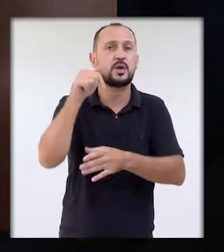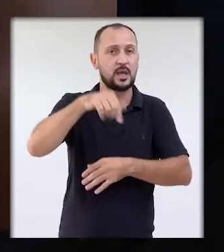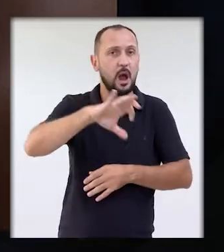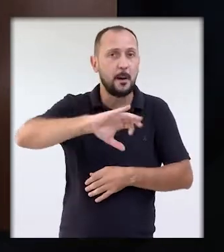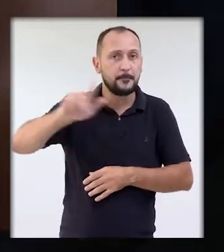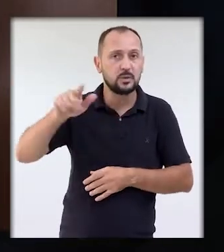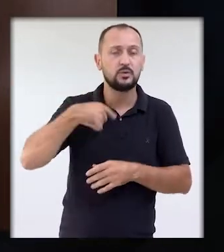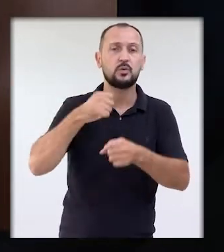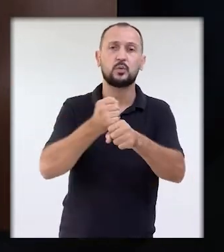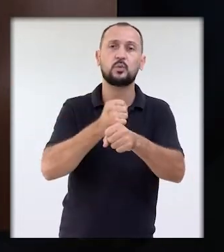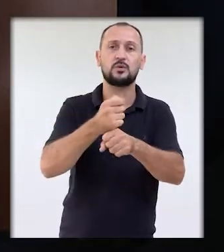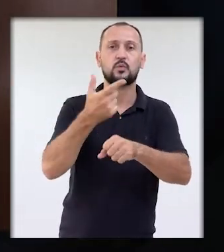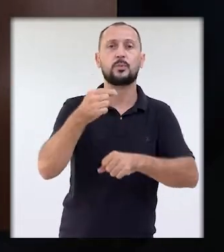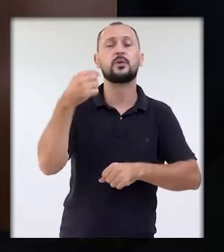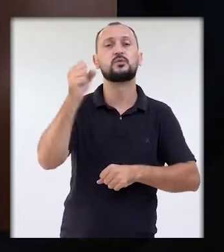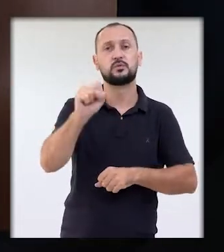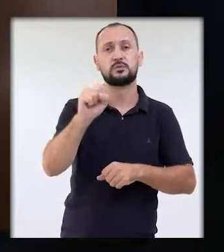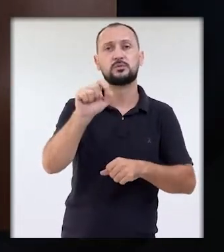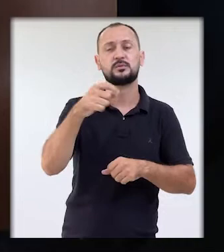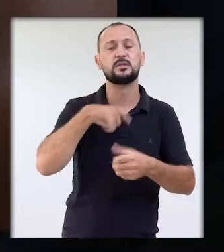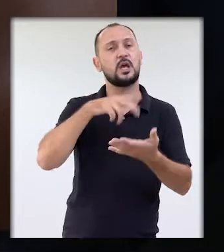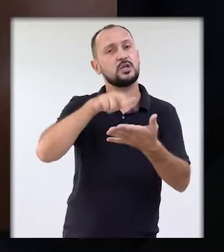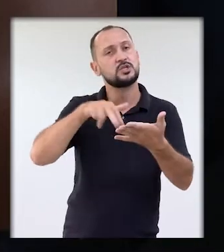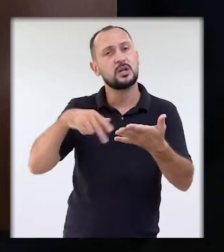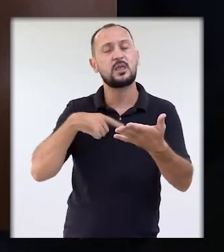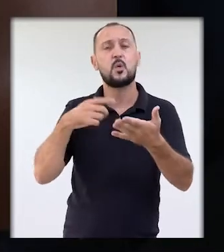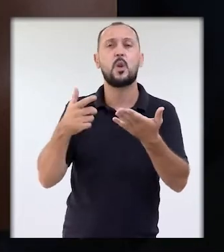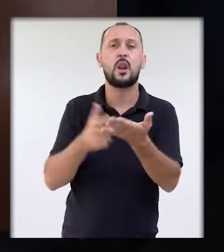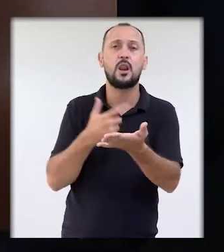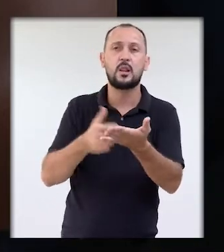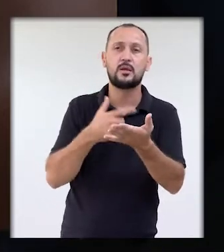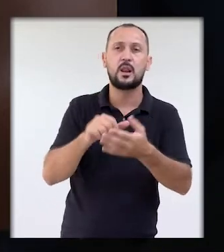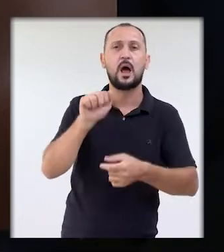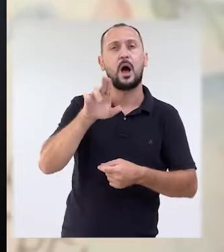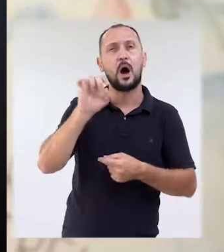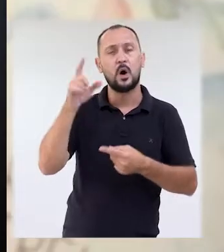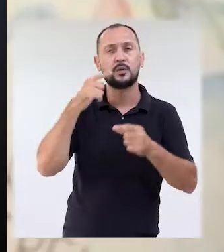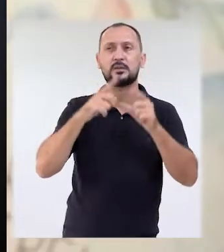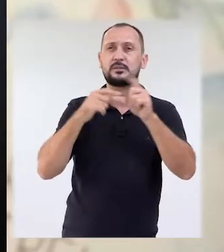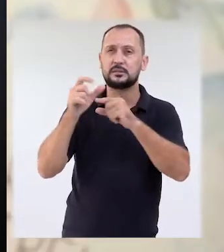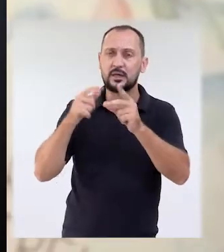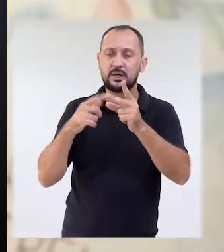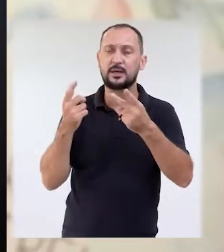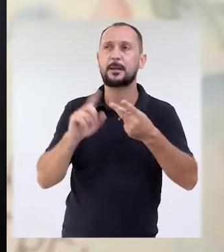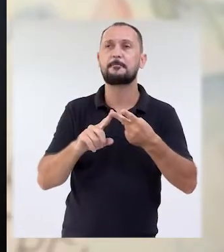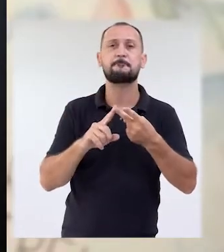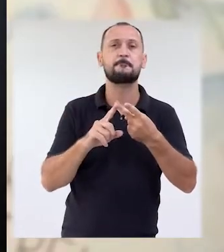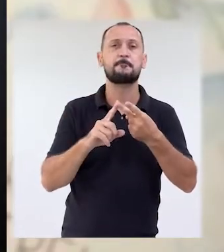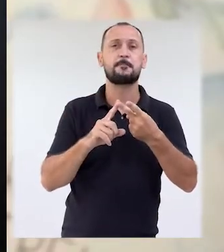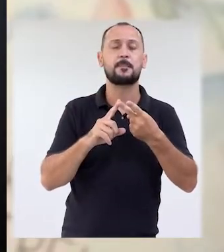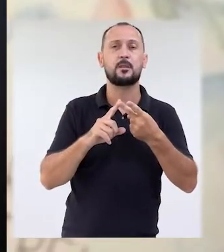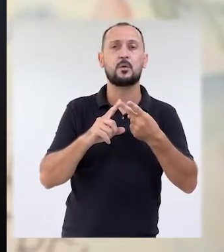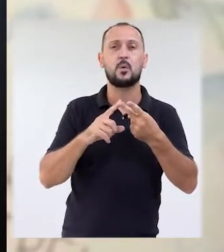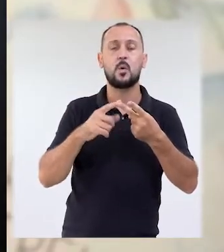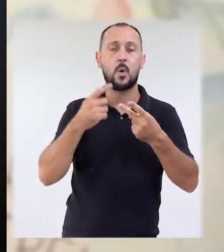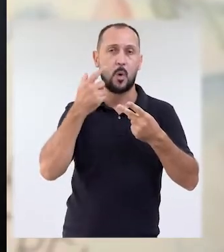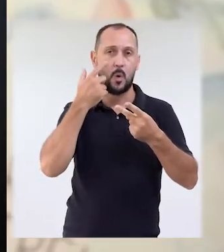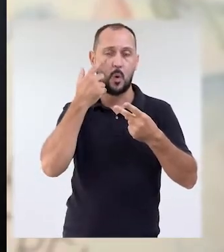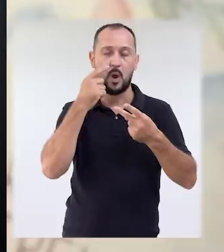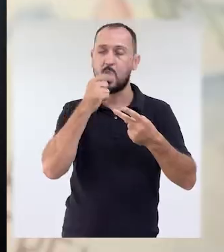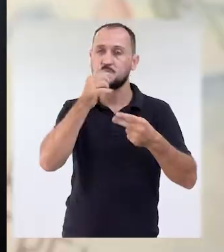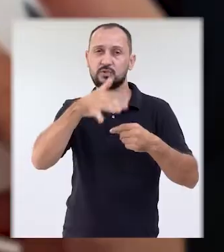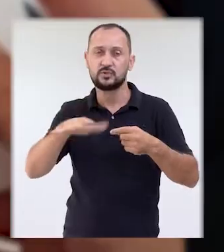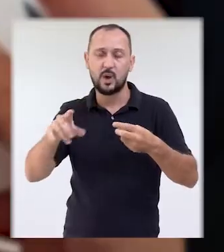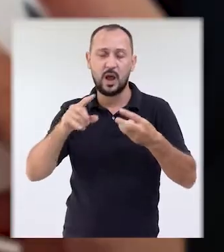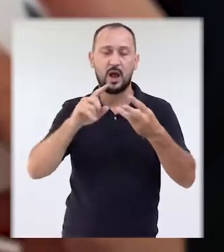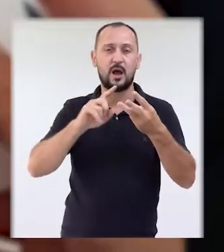foi criado em Campo Grande, em 2018, vocês já leram diversos livros como A Hora da Estrela, da Clarice Lispector, Olhos